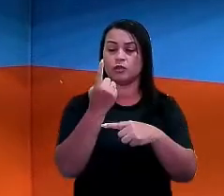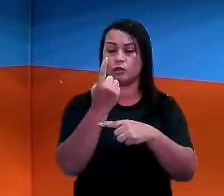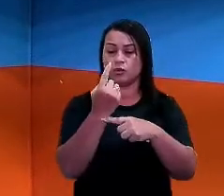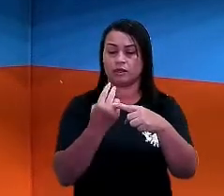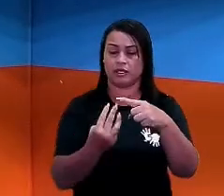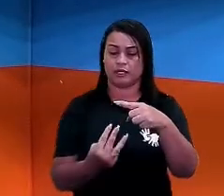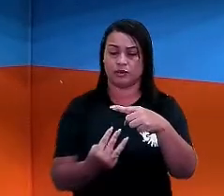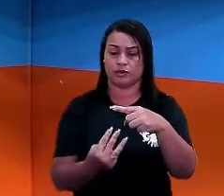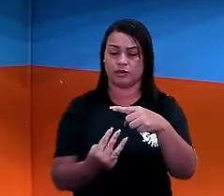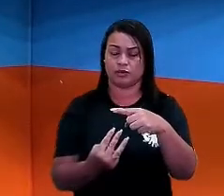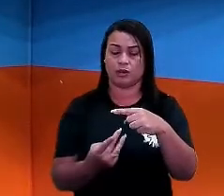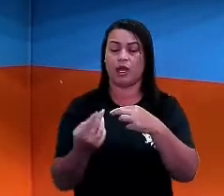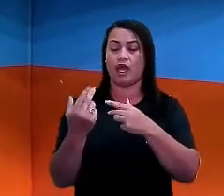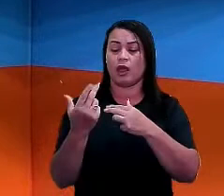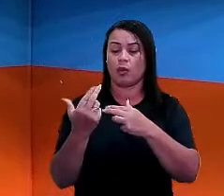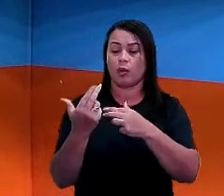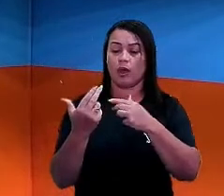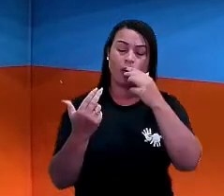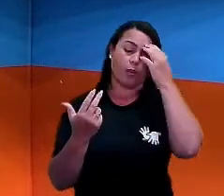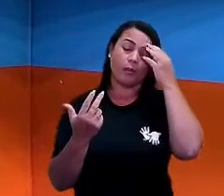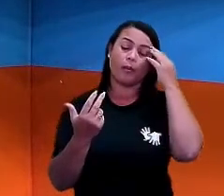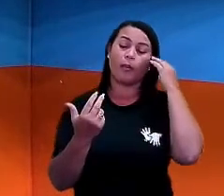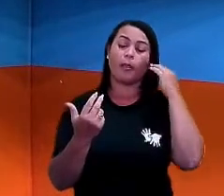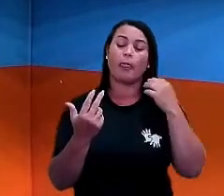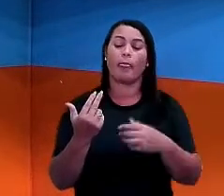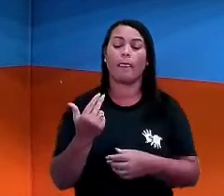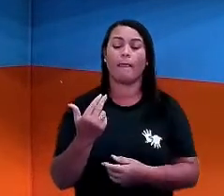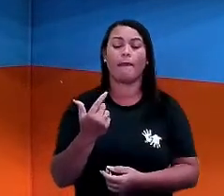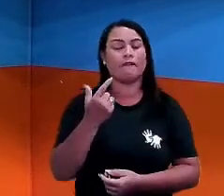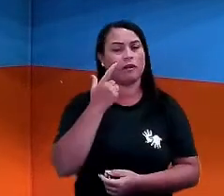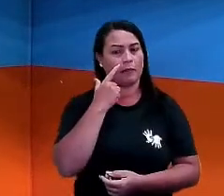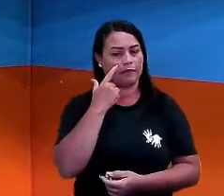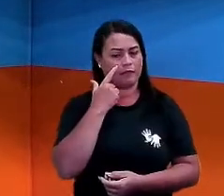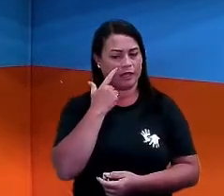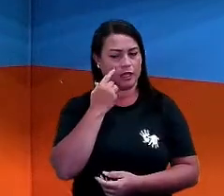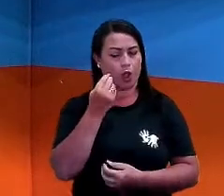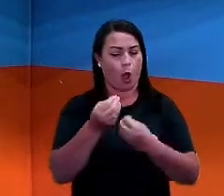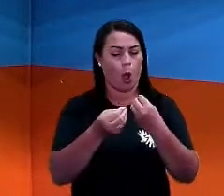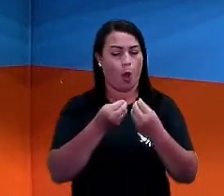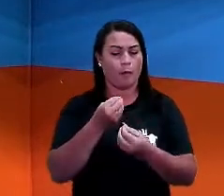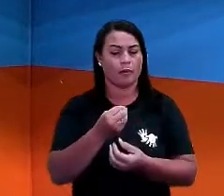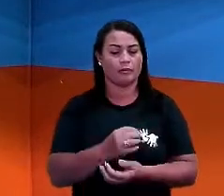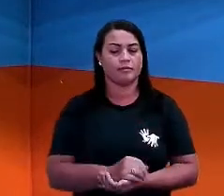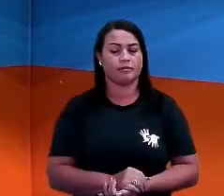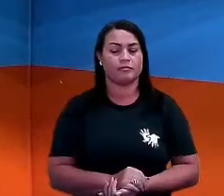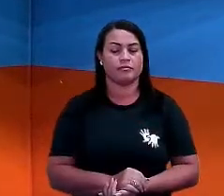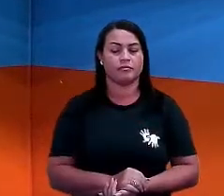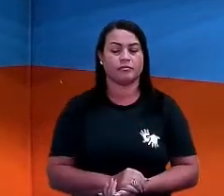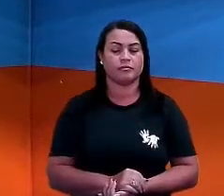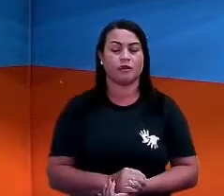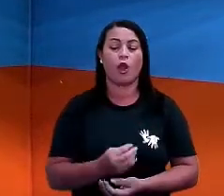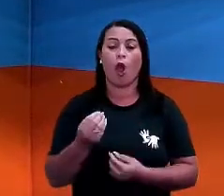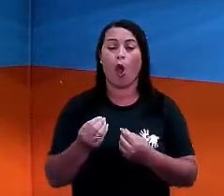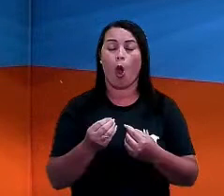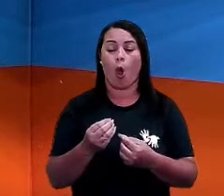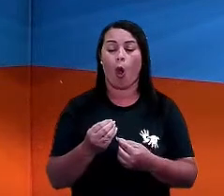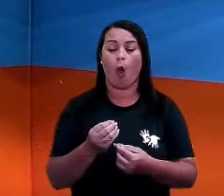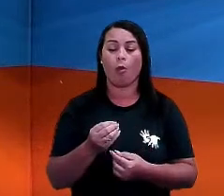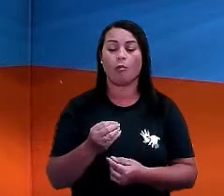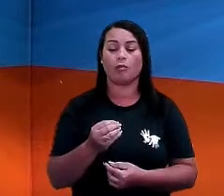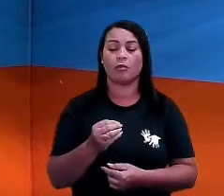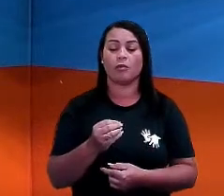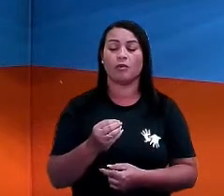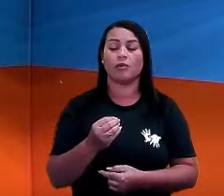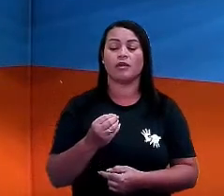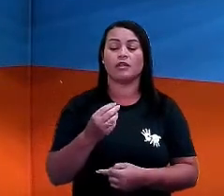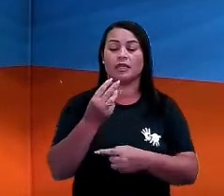1/3 é igual. Aí agora eu vou botar isso aqui, ó, na forma de fração, que